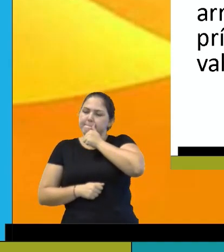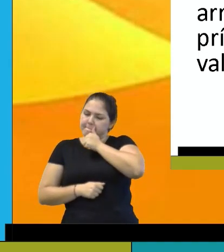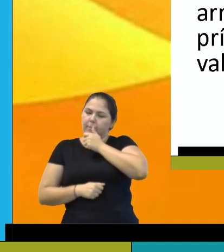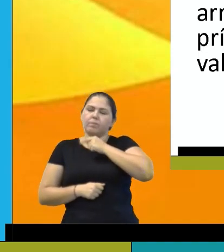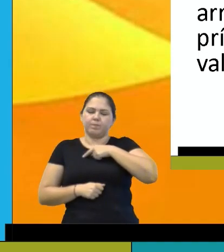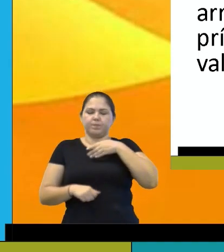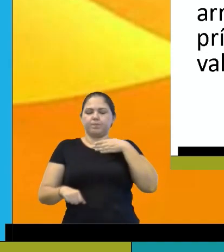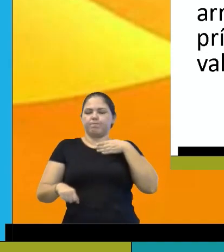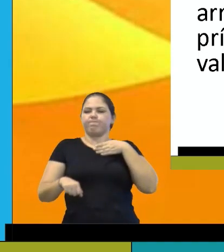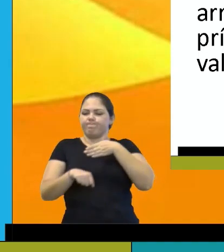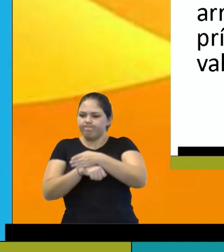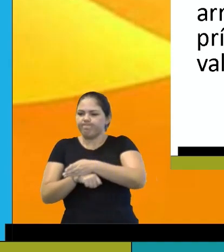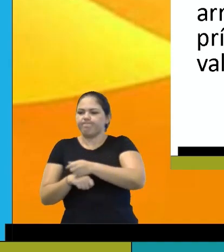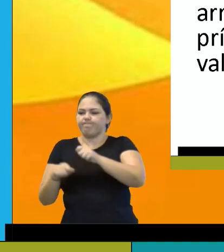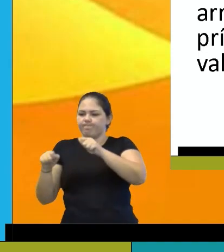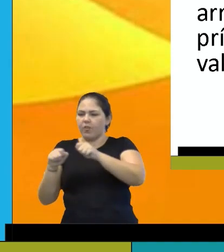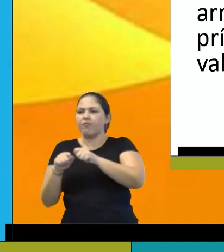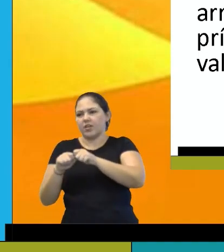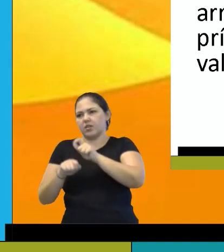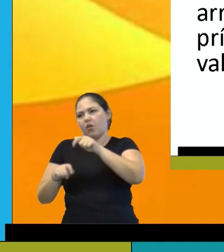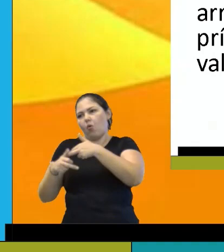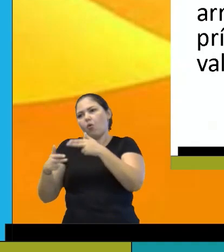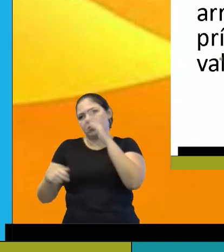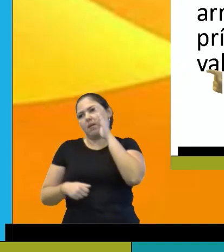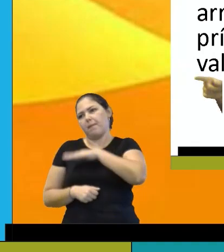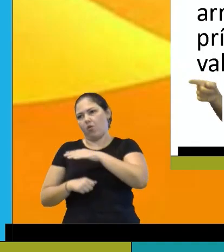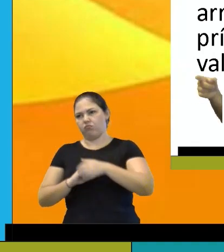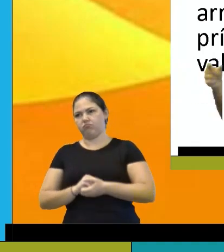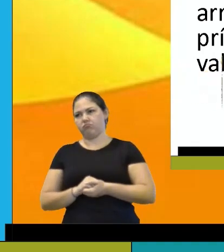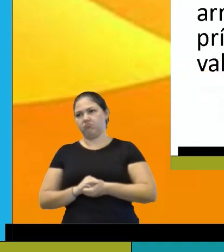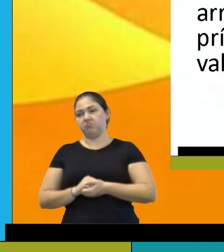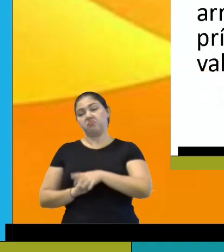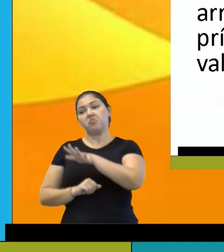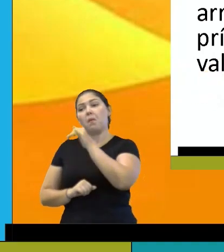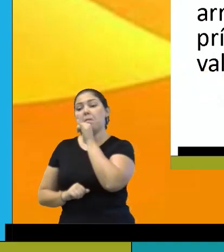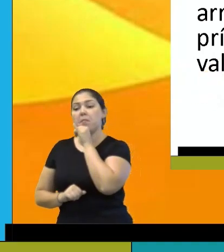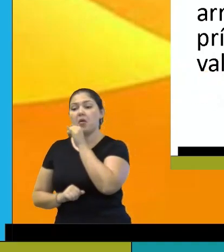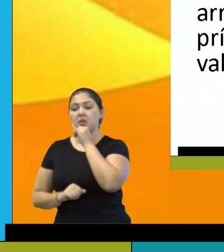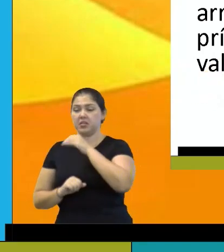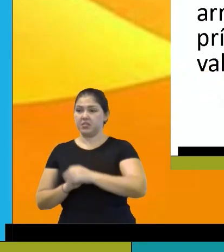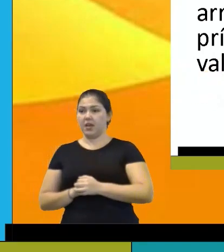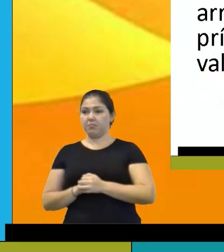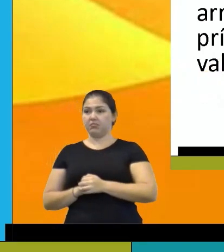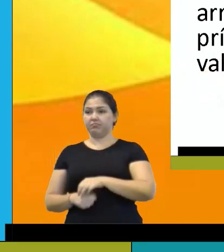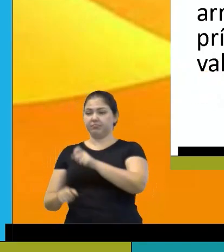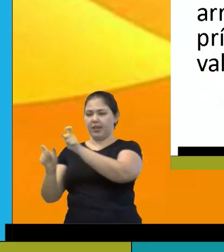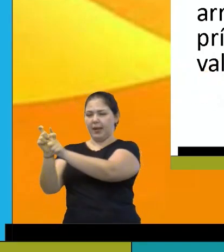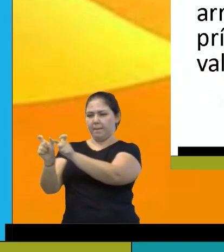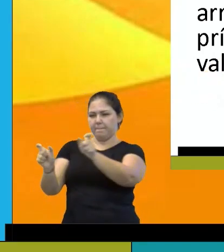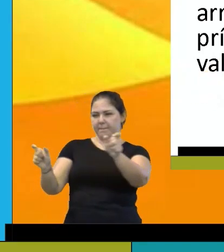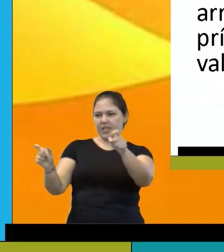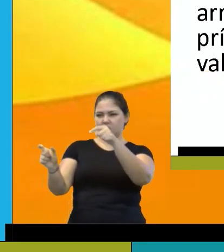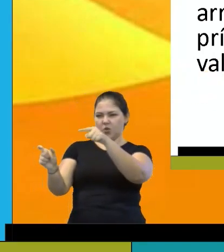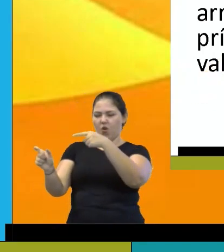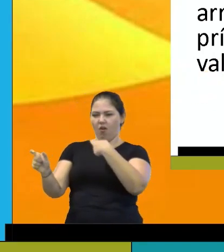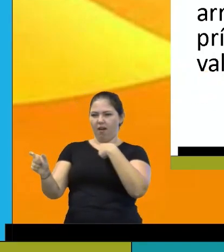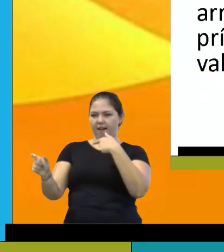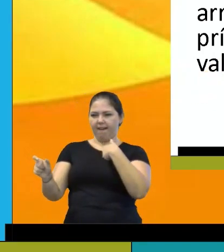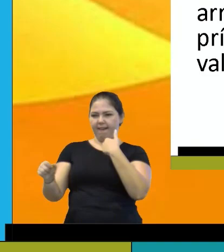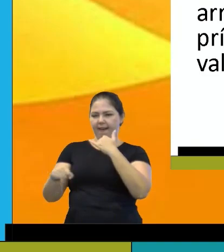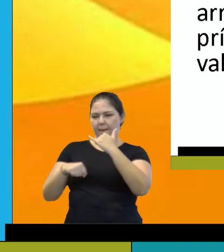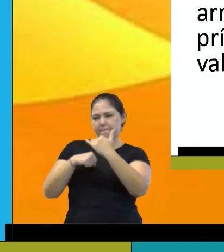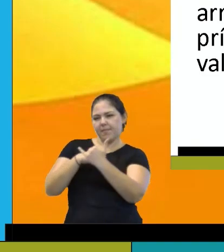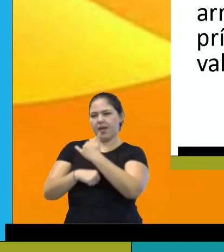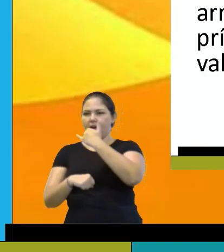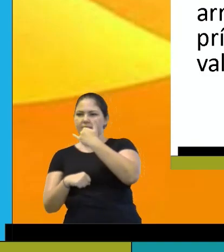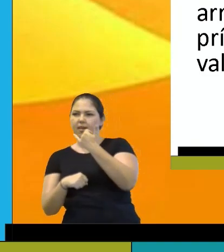repreender os súditos que porventura tenham o interesse de tirá-lo do poder. Ele precisa